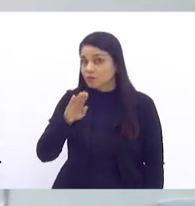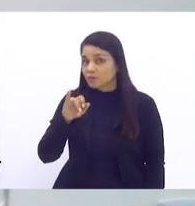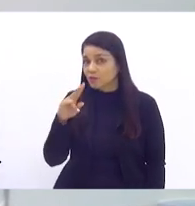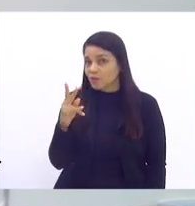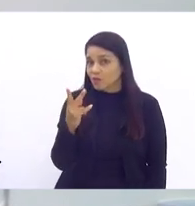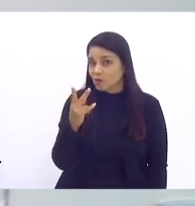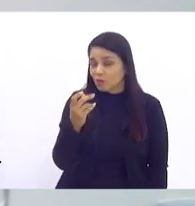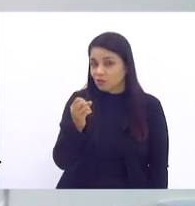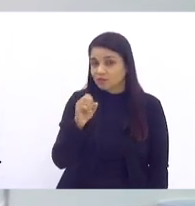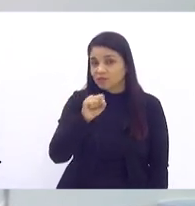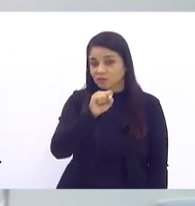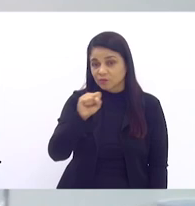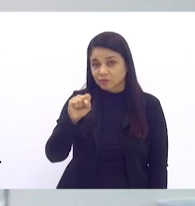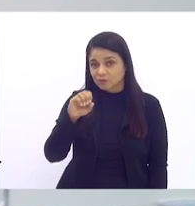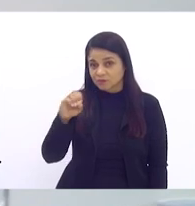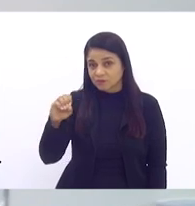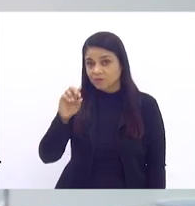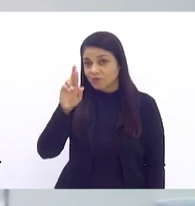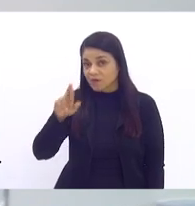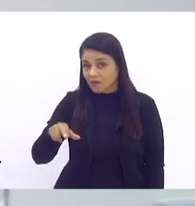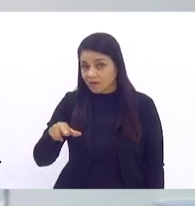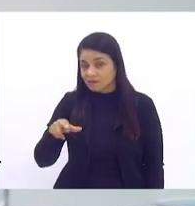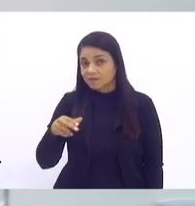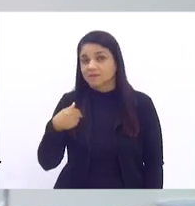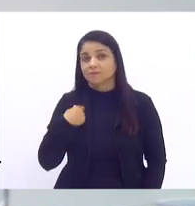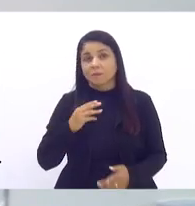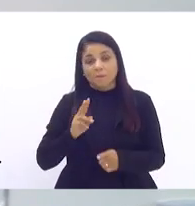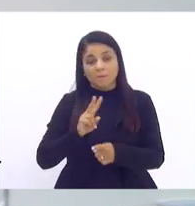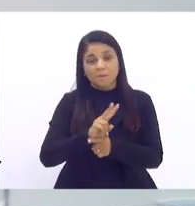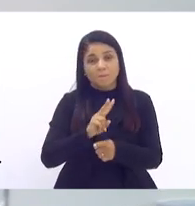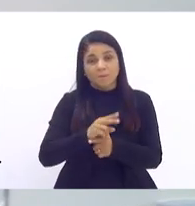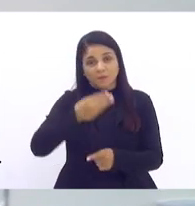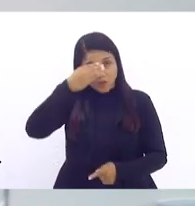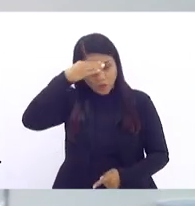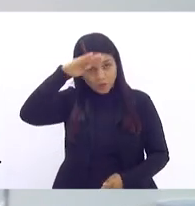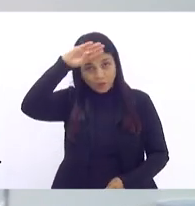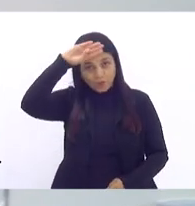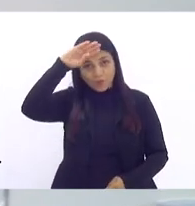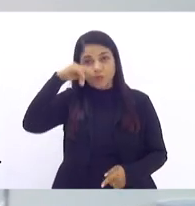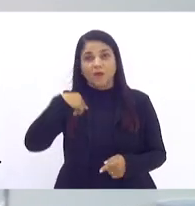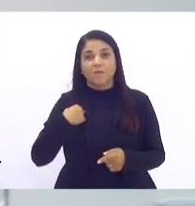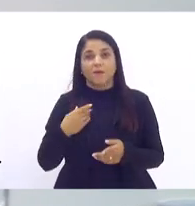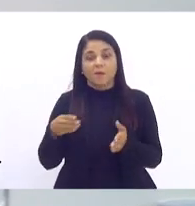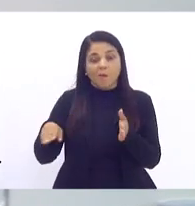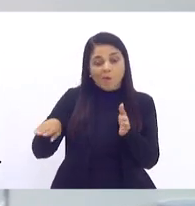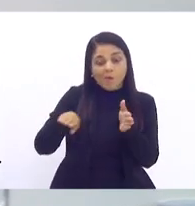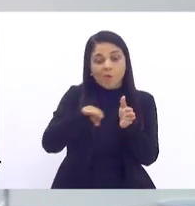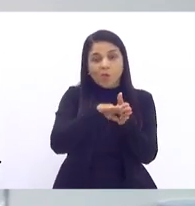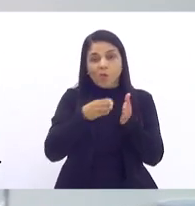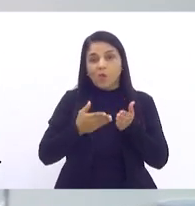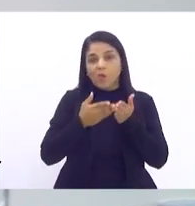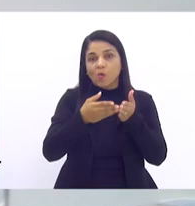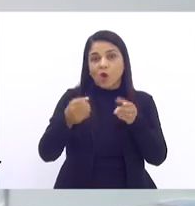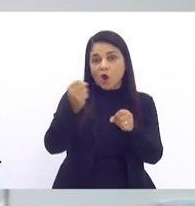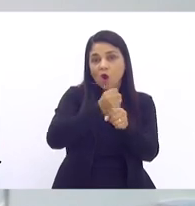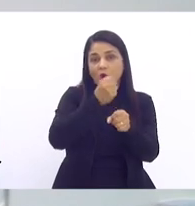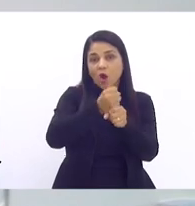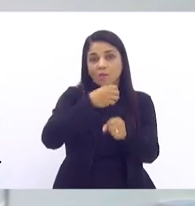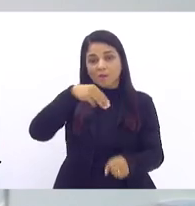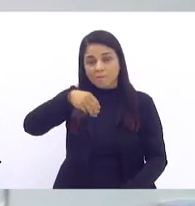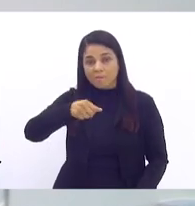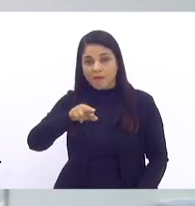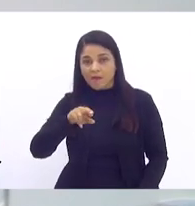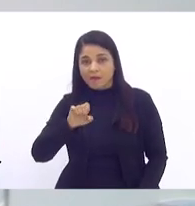e 800 milhões de reais que foi emprestado a Cuba para fazer o porto de Mariel em Cuba que tá